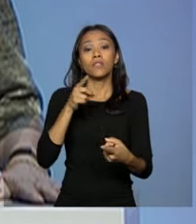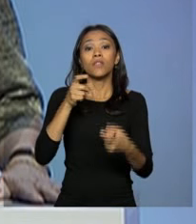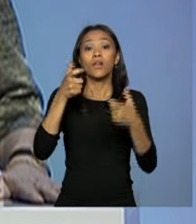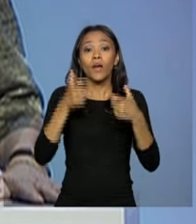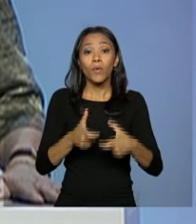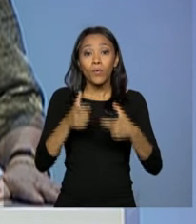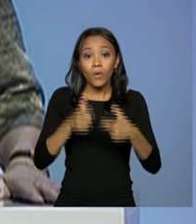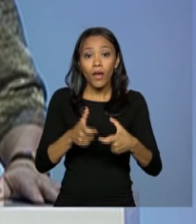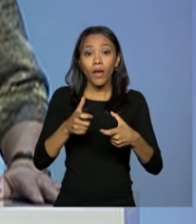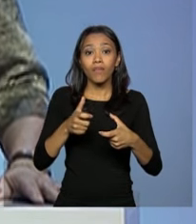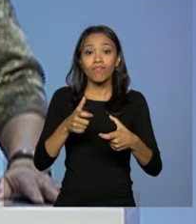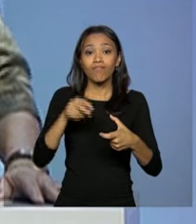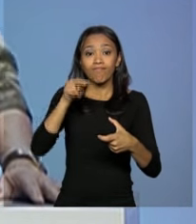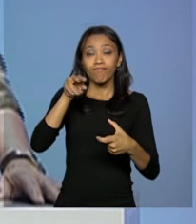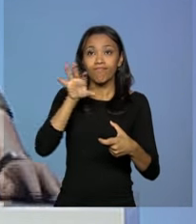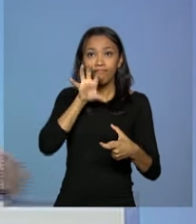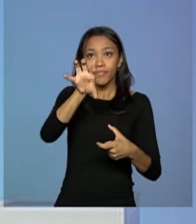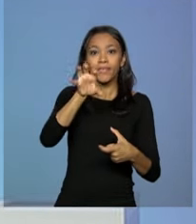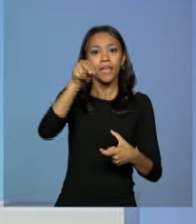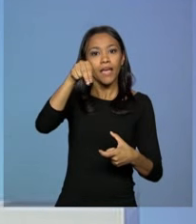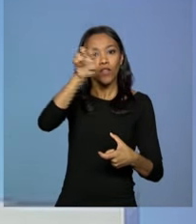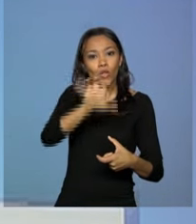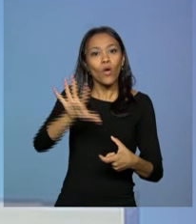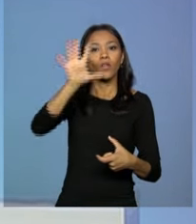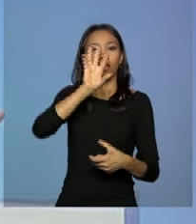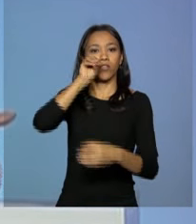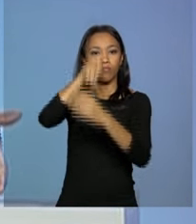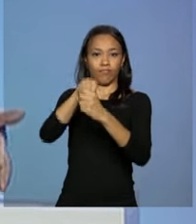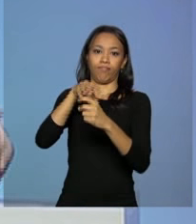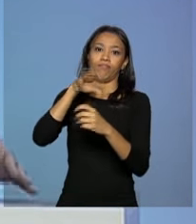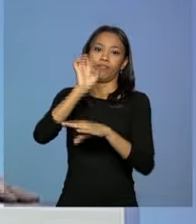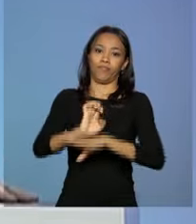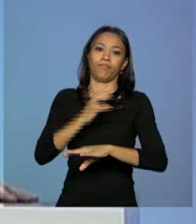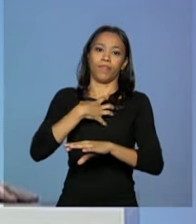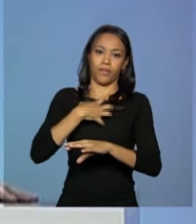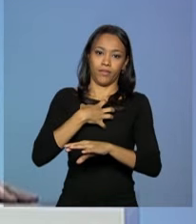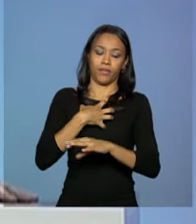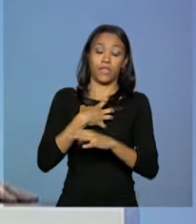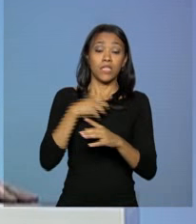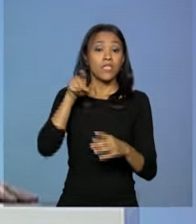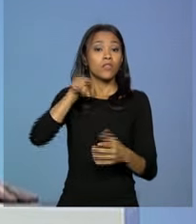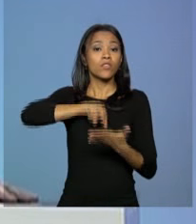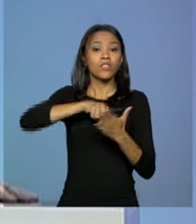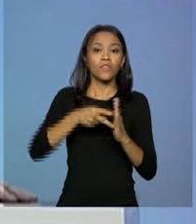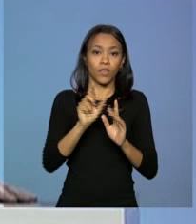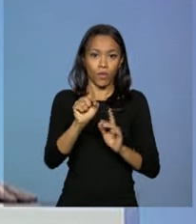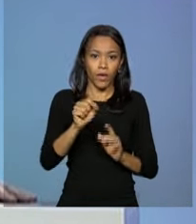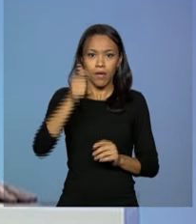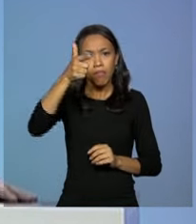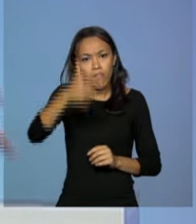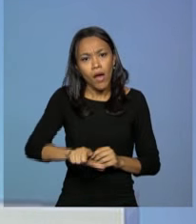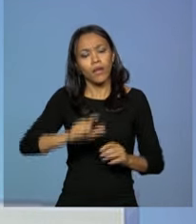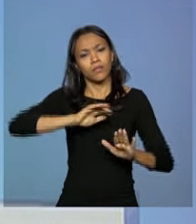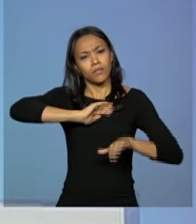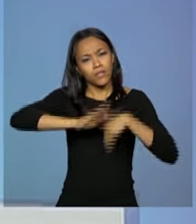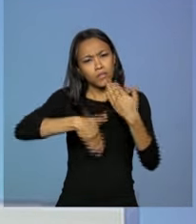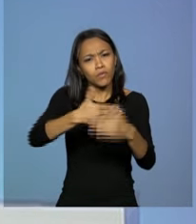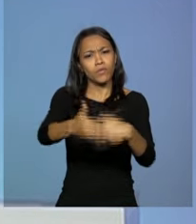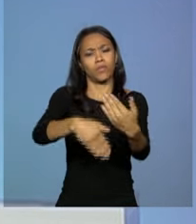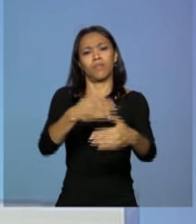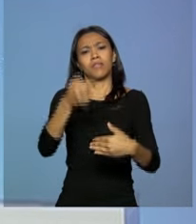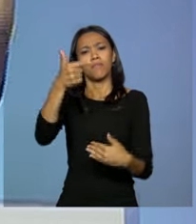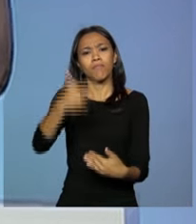regiões do nosso país, que é o Nordeste. Isso significa mais desenvolvimento e